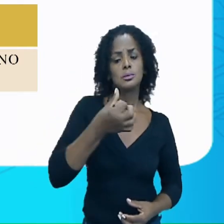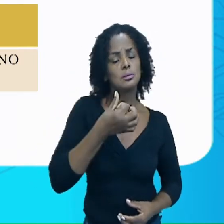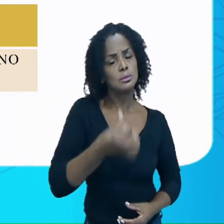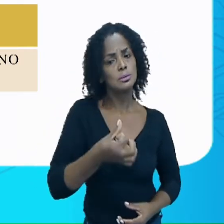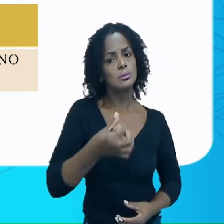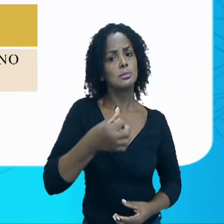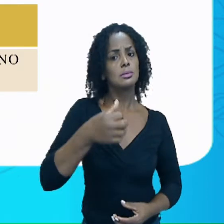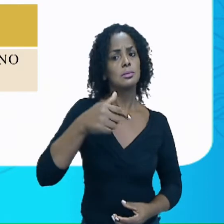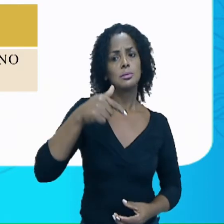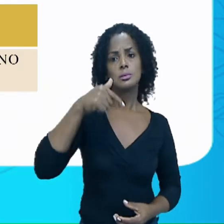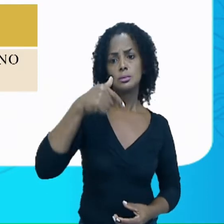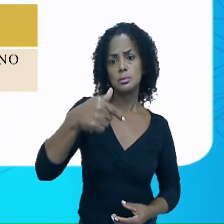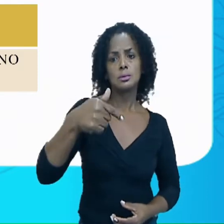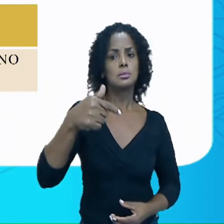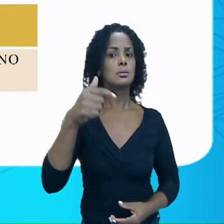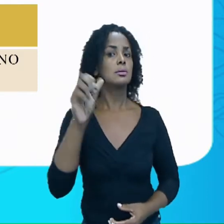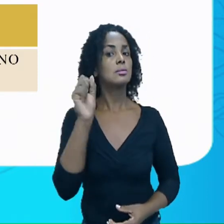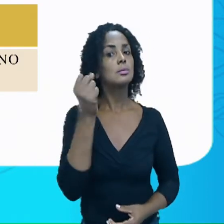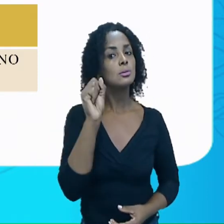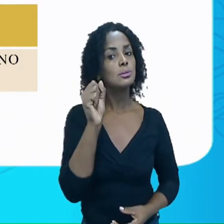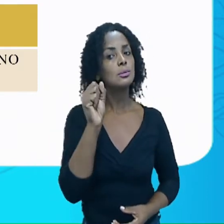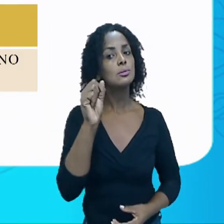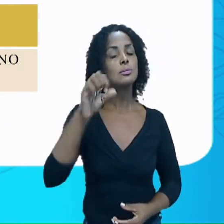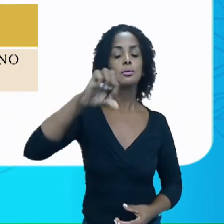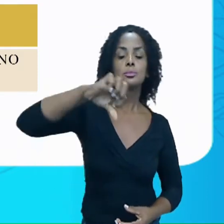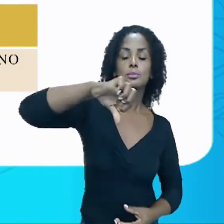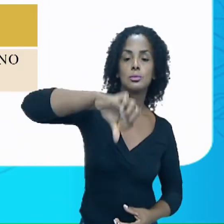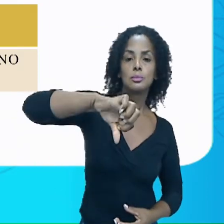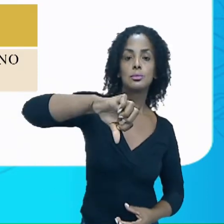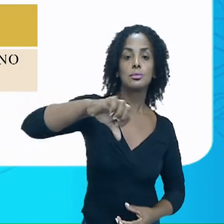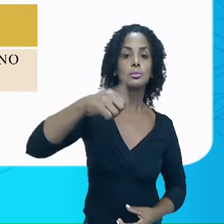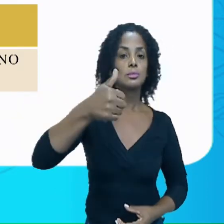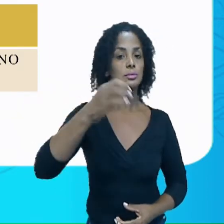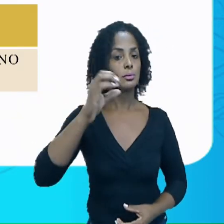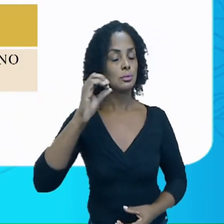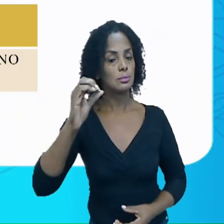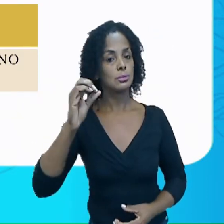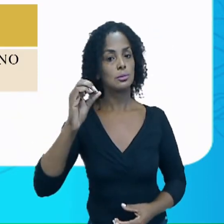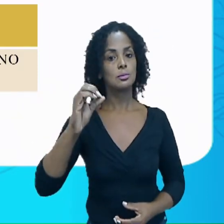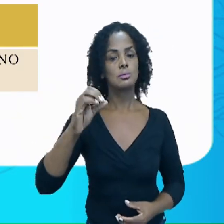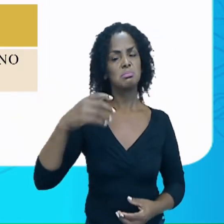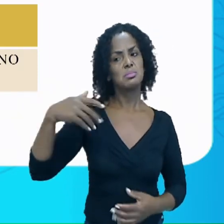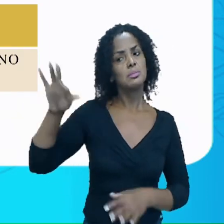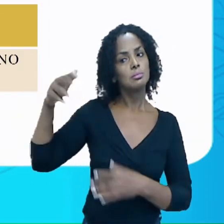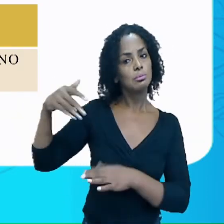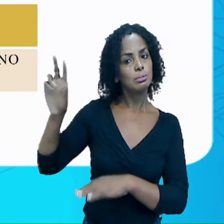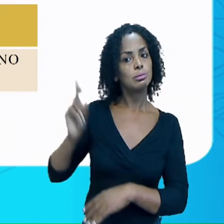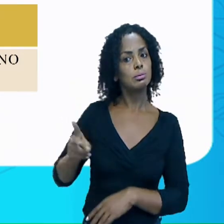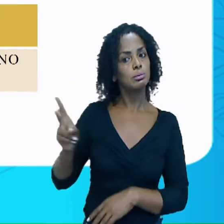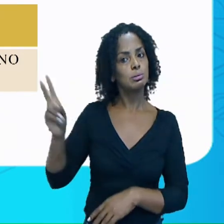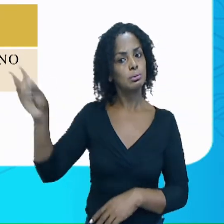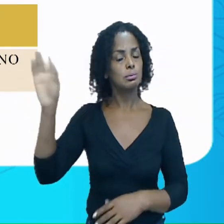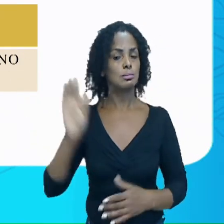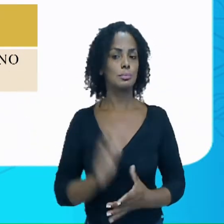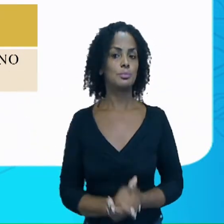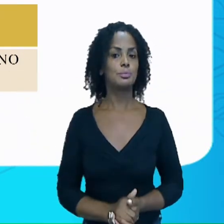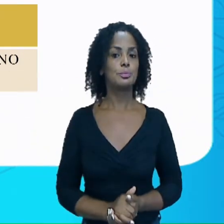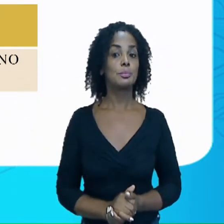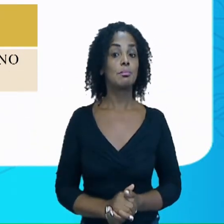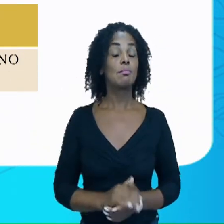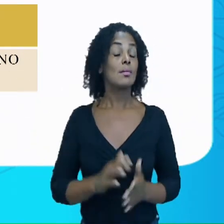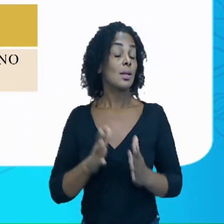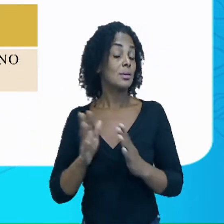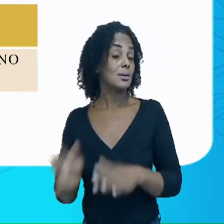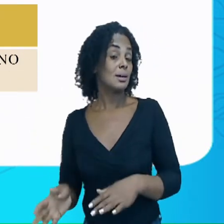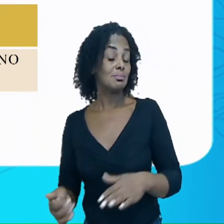5, 6, 7, 8, 9, 10 e assim por diante. Já